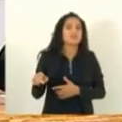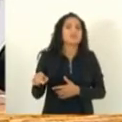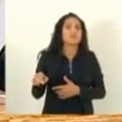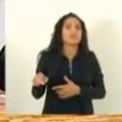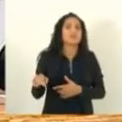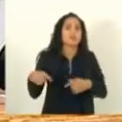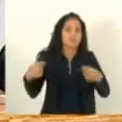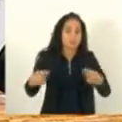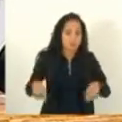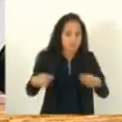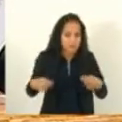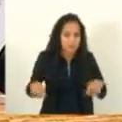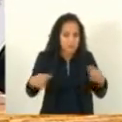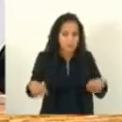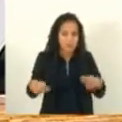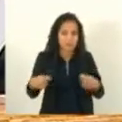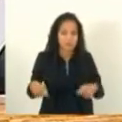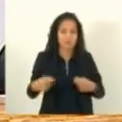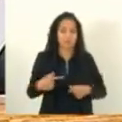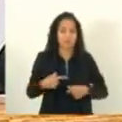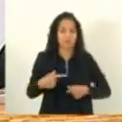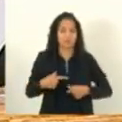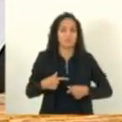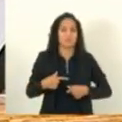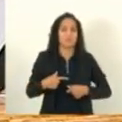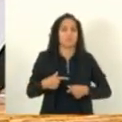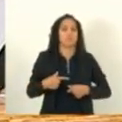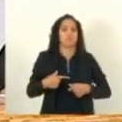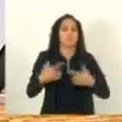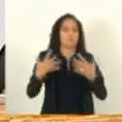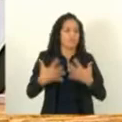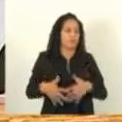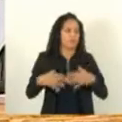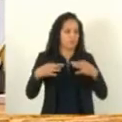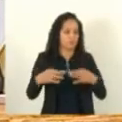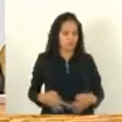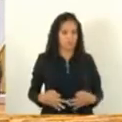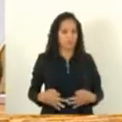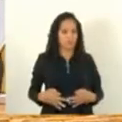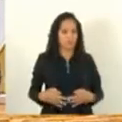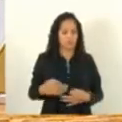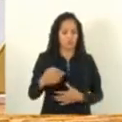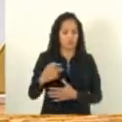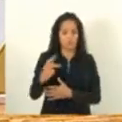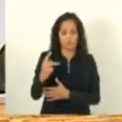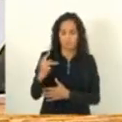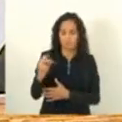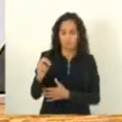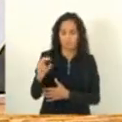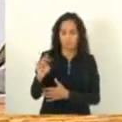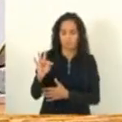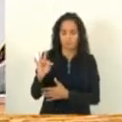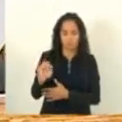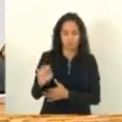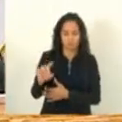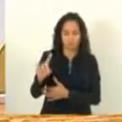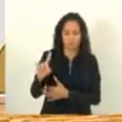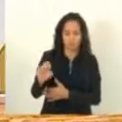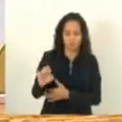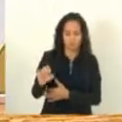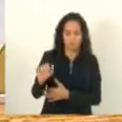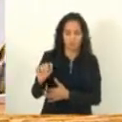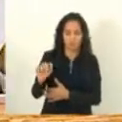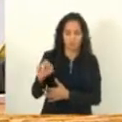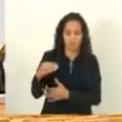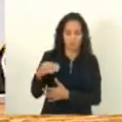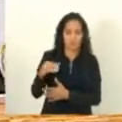necessário que o servidor tenha o porte funcional. Por quê? Por quê? Ora, eles precisam do porte